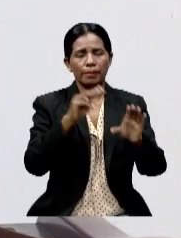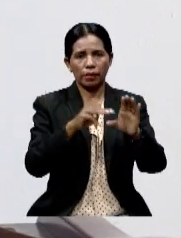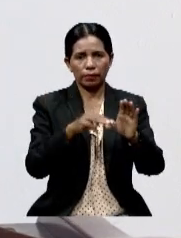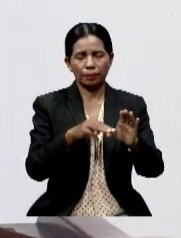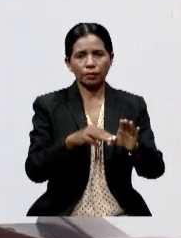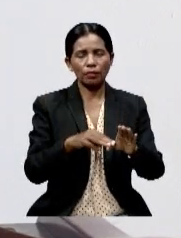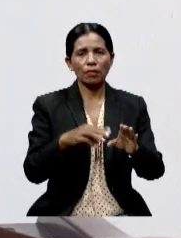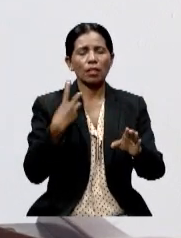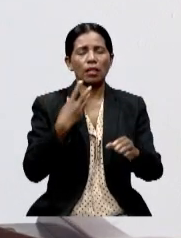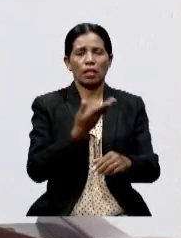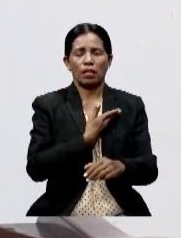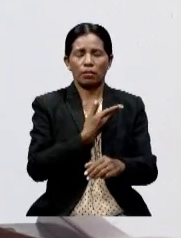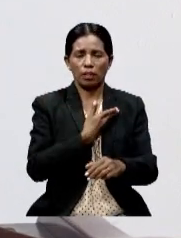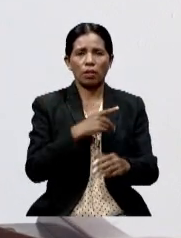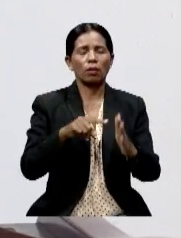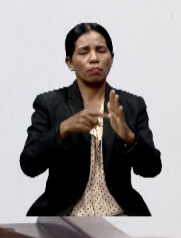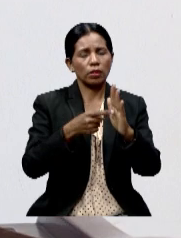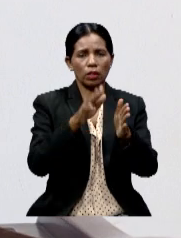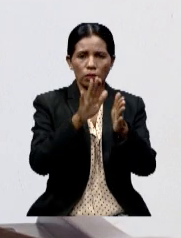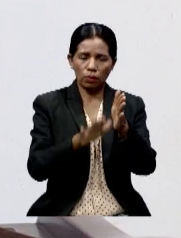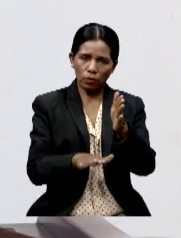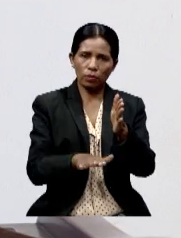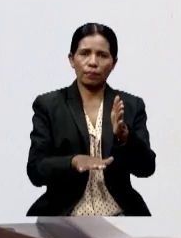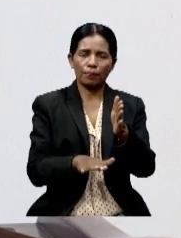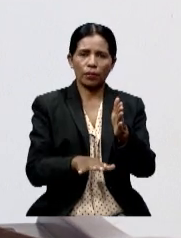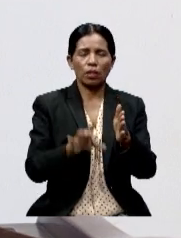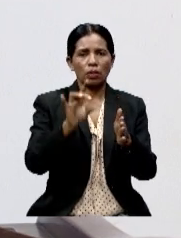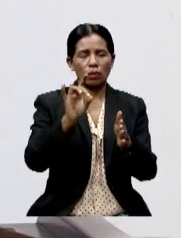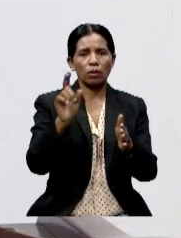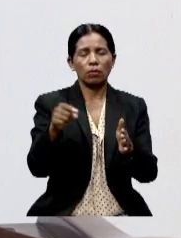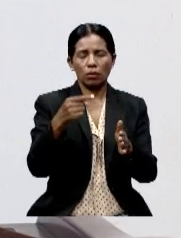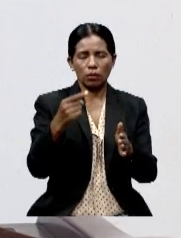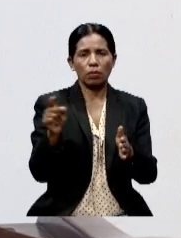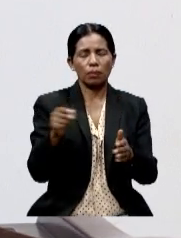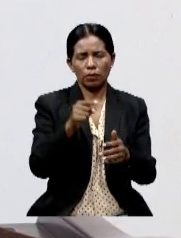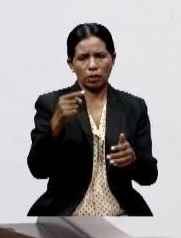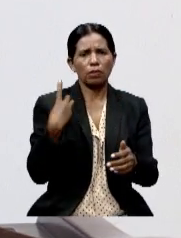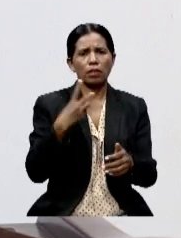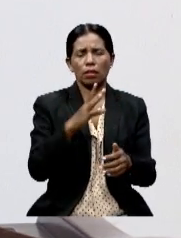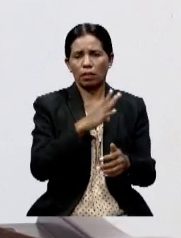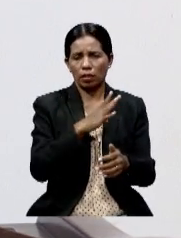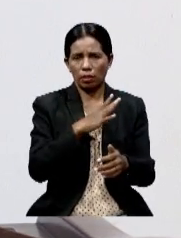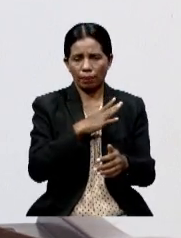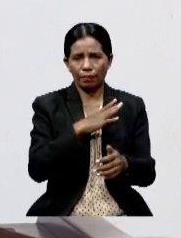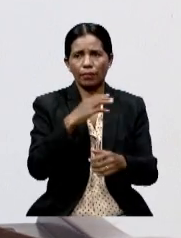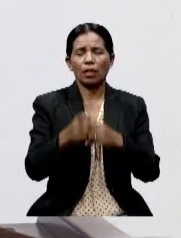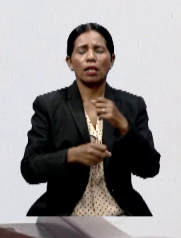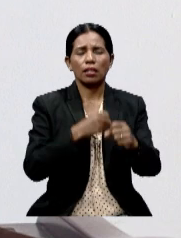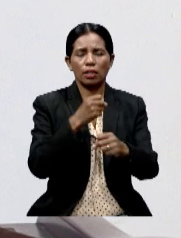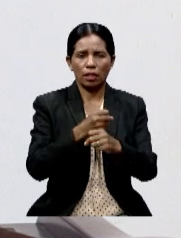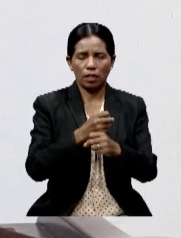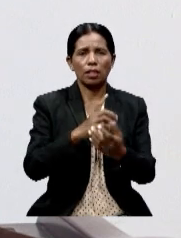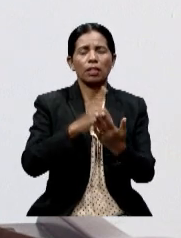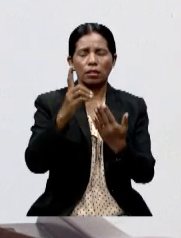inflação né, começa a estabilizar. Né? Portanto, nia tumba 8,1% e ita espera que tá, até o fim do ano nia bela estabiliza